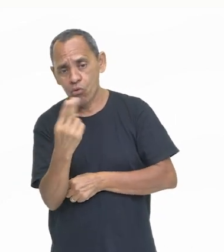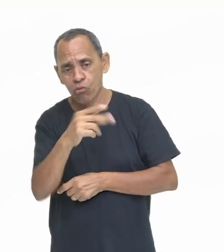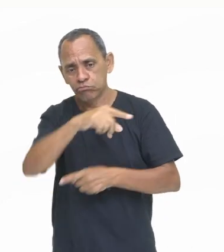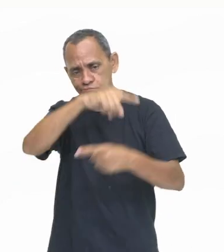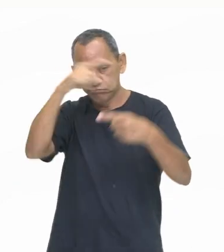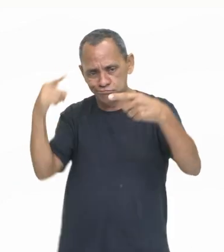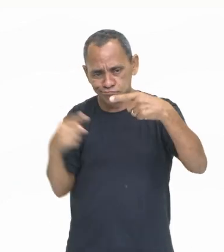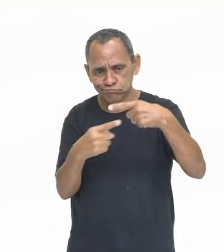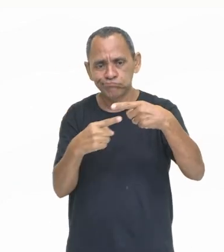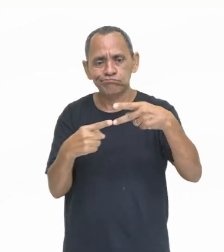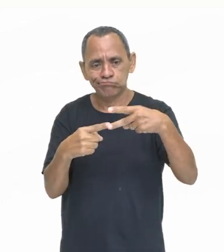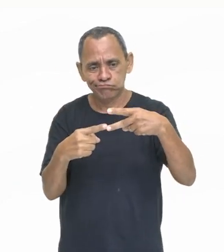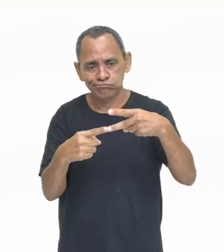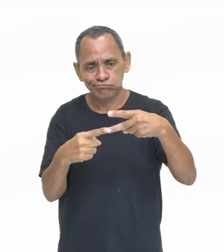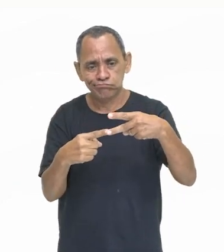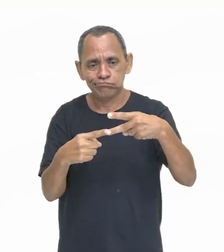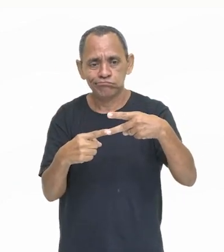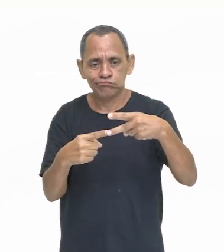então,